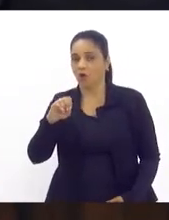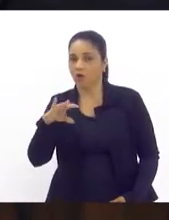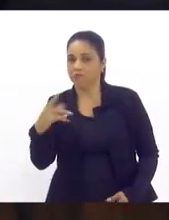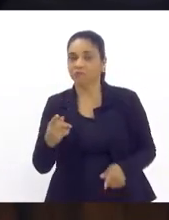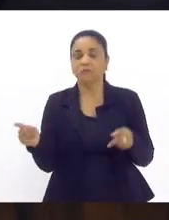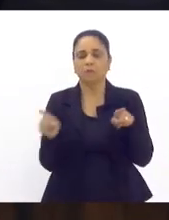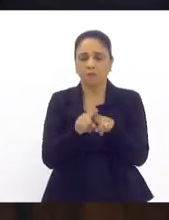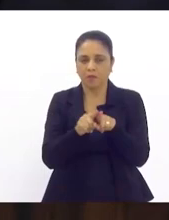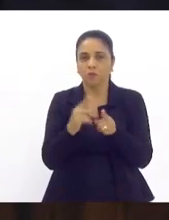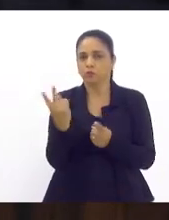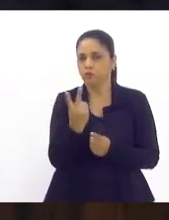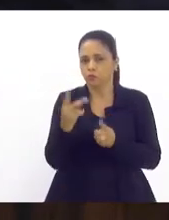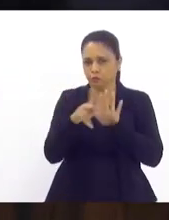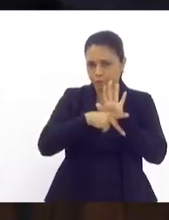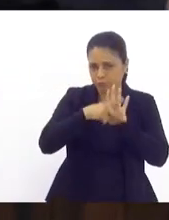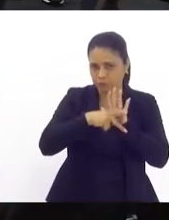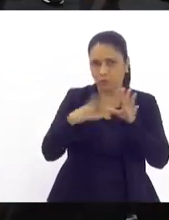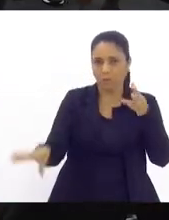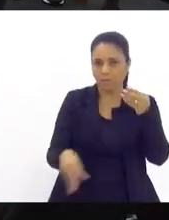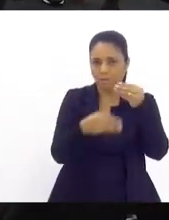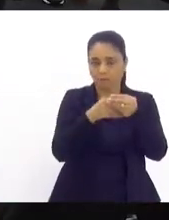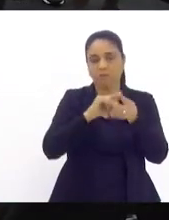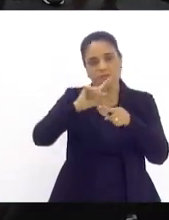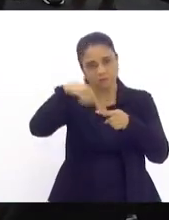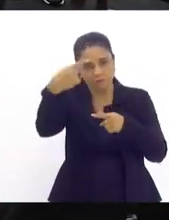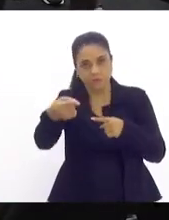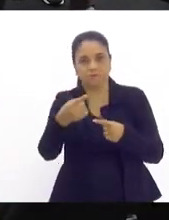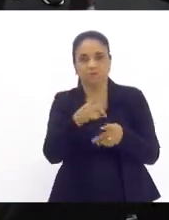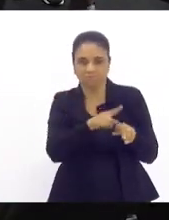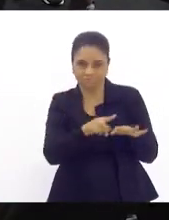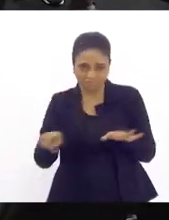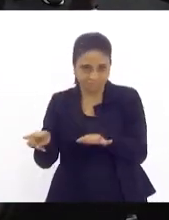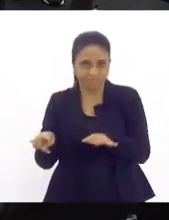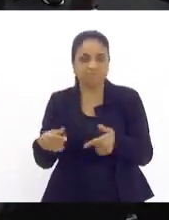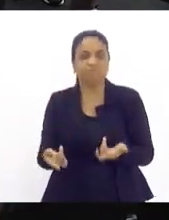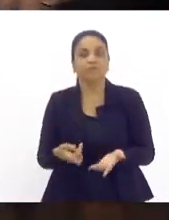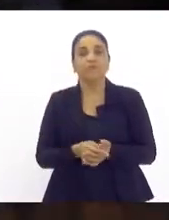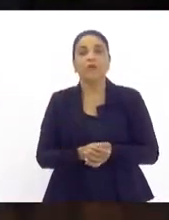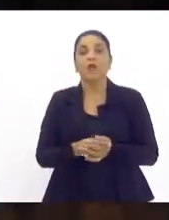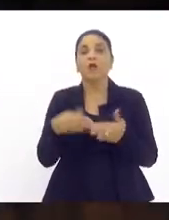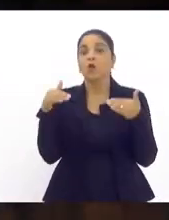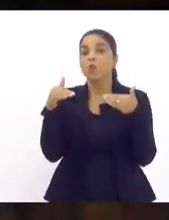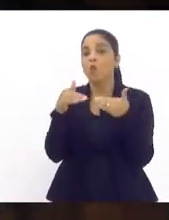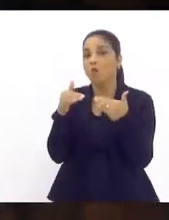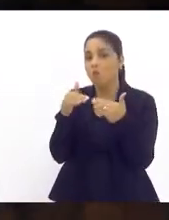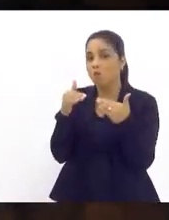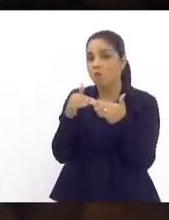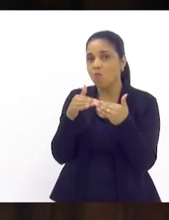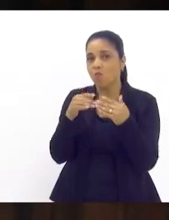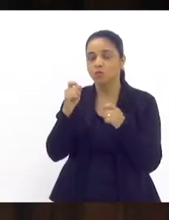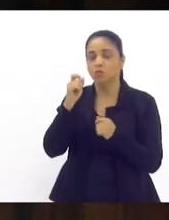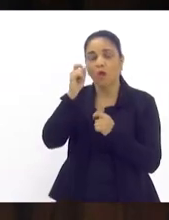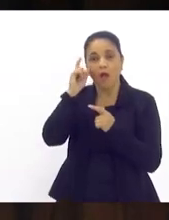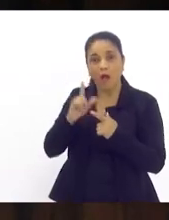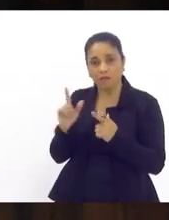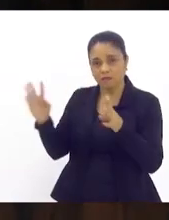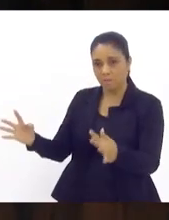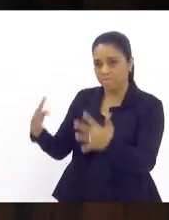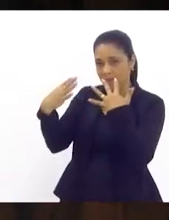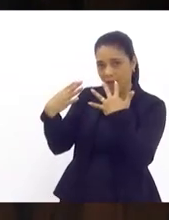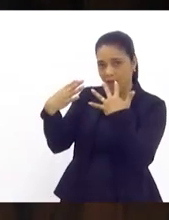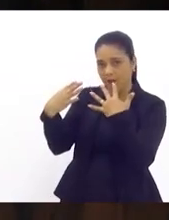projetos na pauta da semana que vem. Agora, como nós conseguimos um acordo, gostaria de chamar a atenção deputado Bernardo